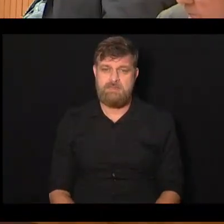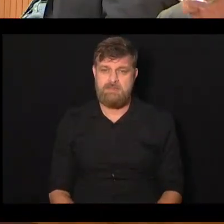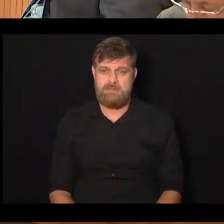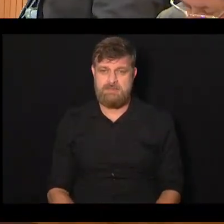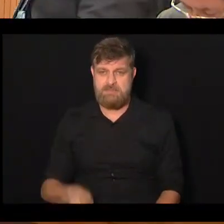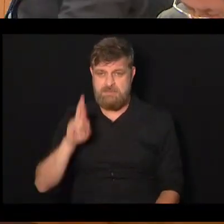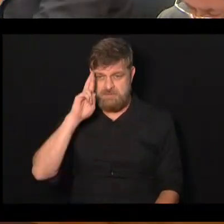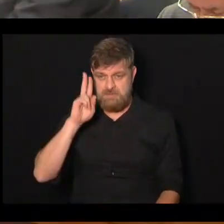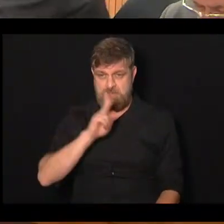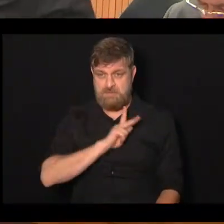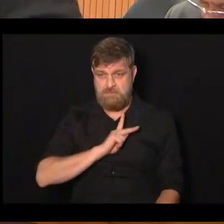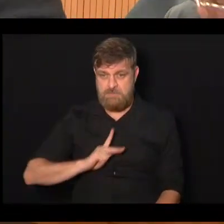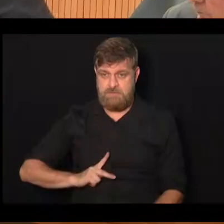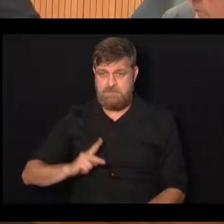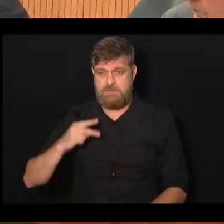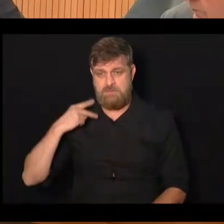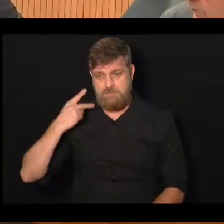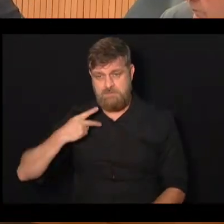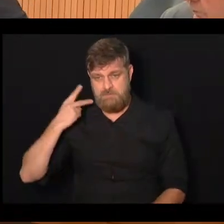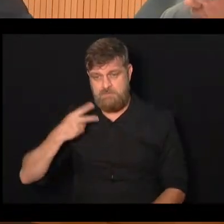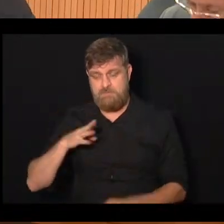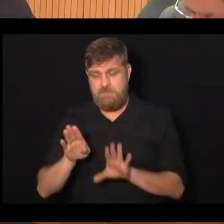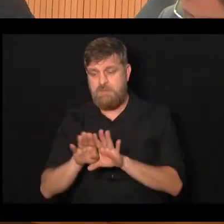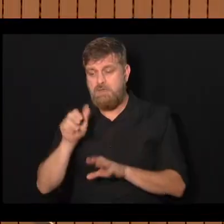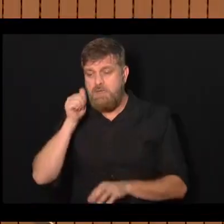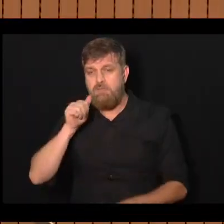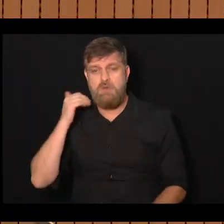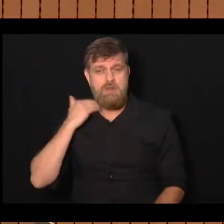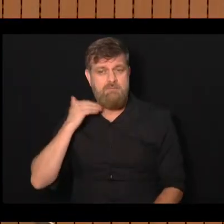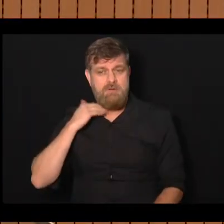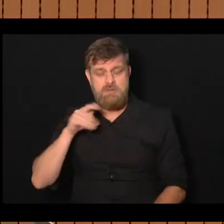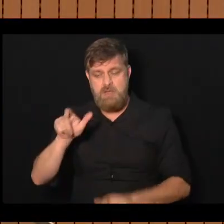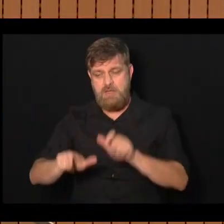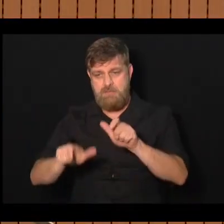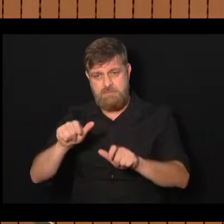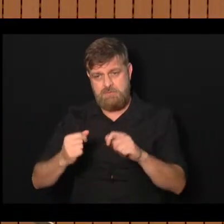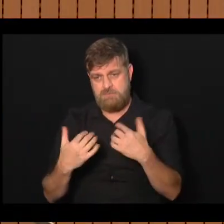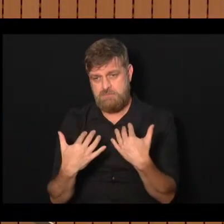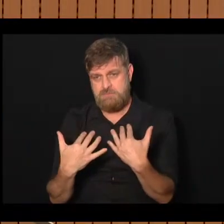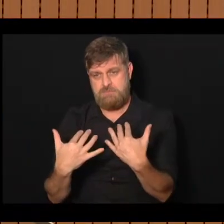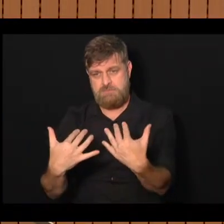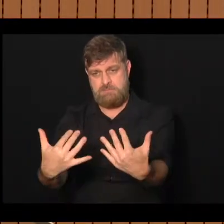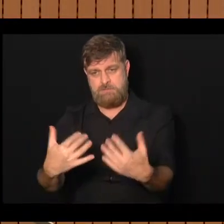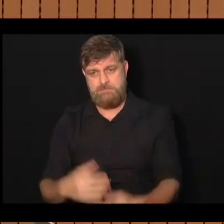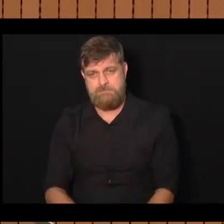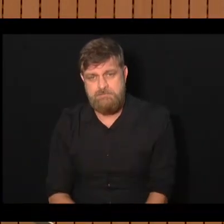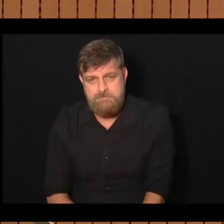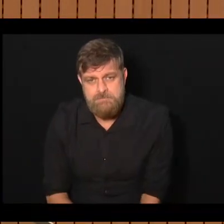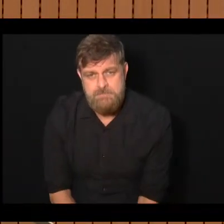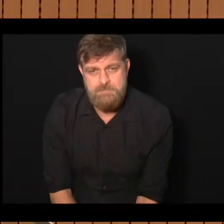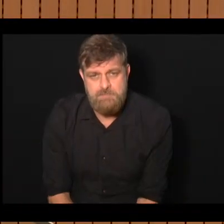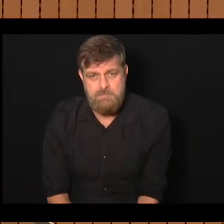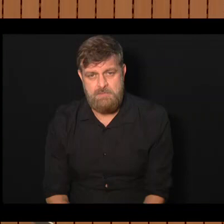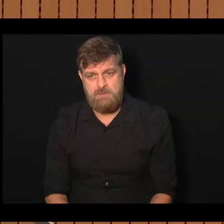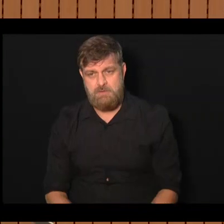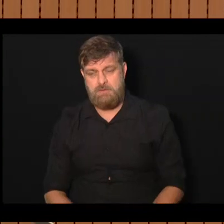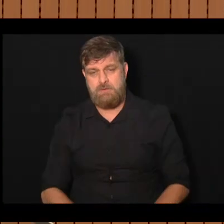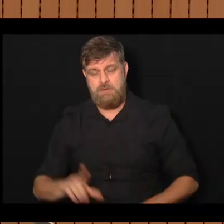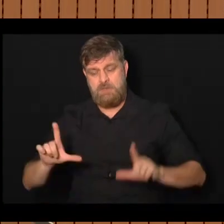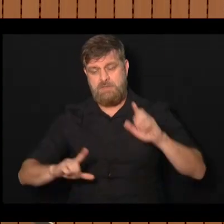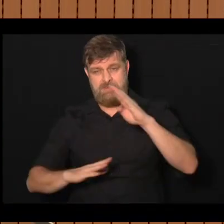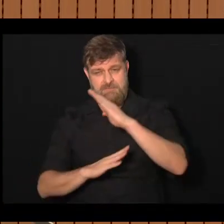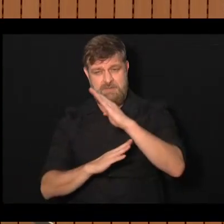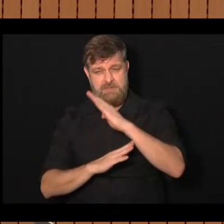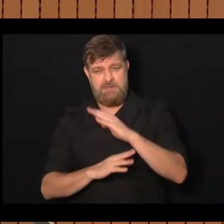Senhor presidente, senhores vereadores, senhora vereadora, público que nos acompanham aqui pela